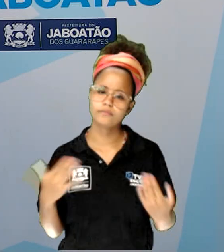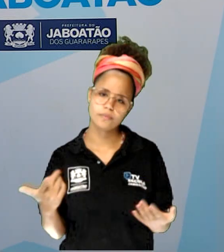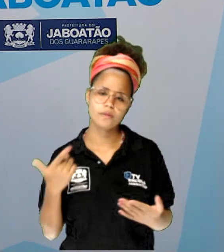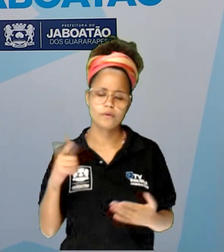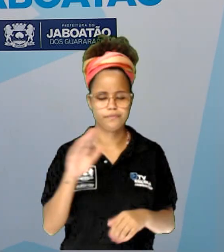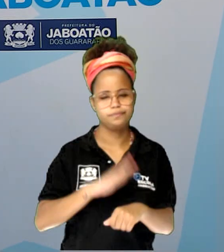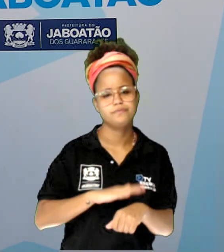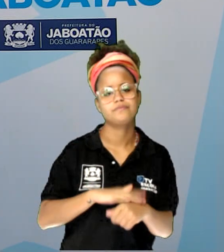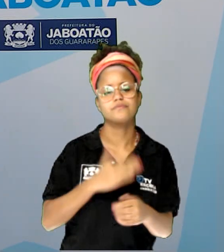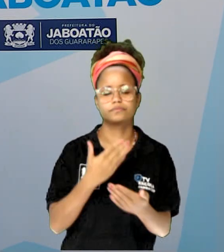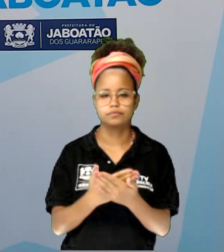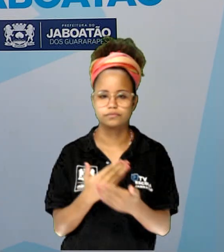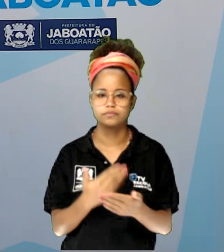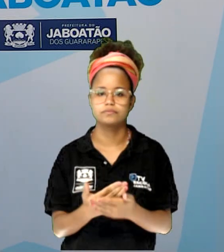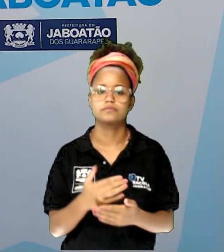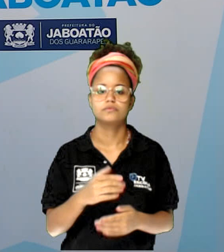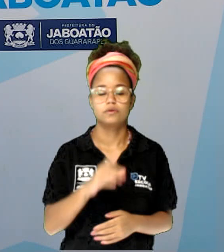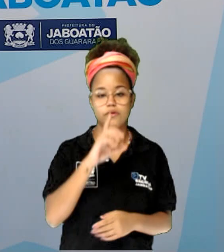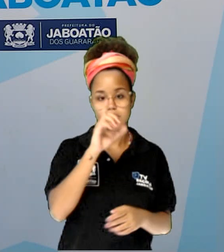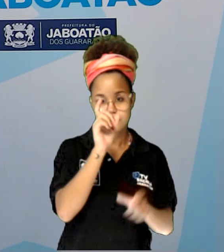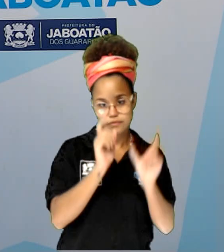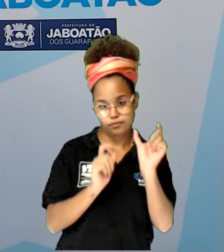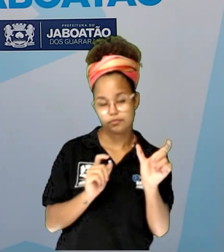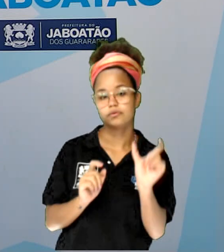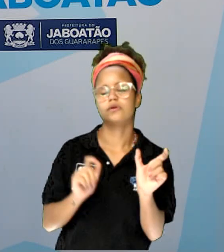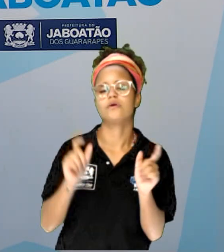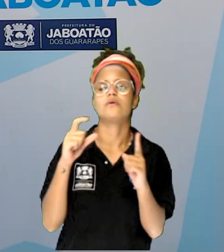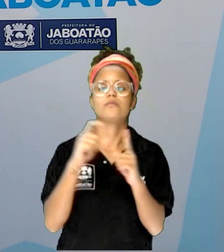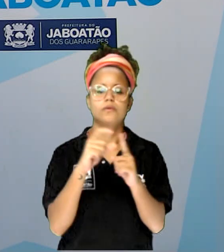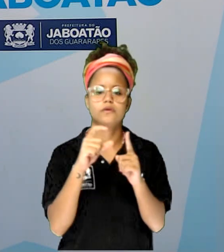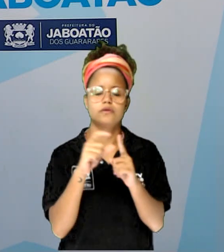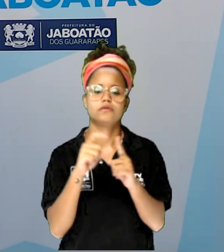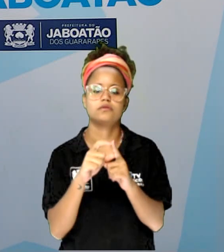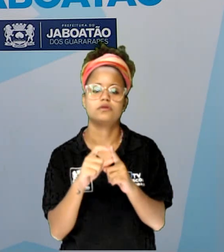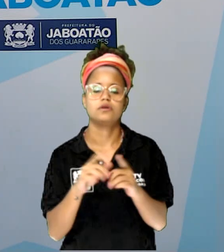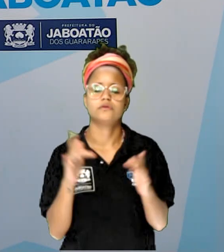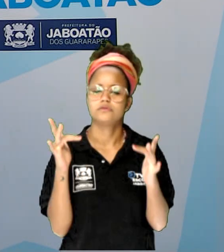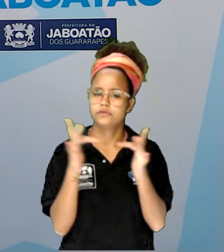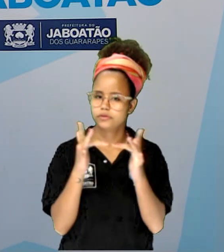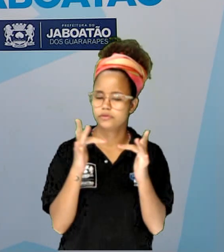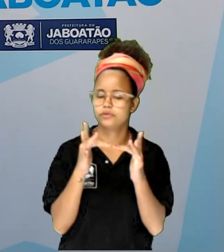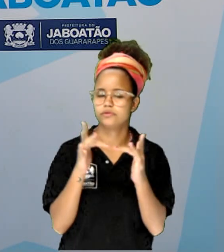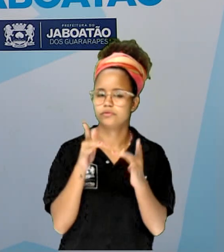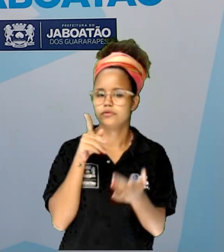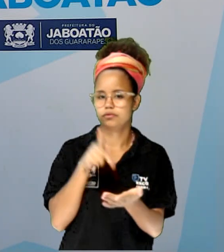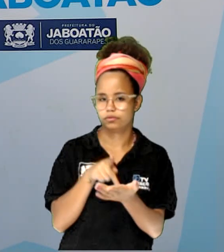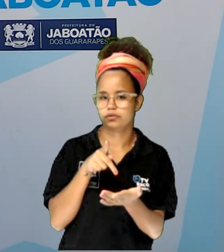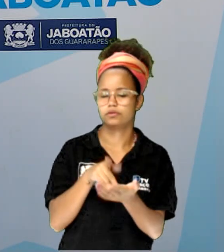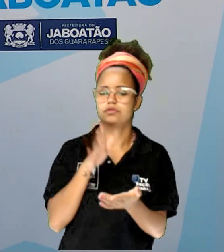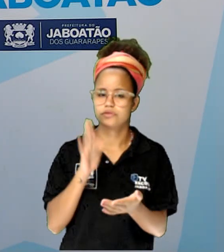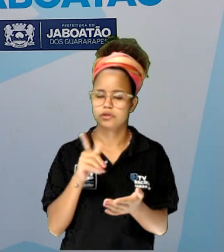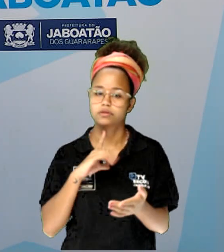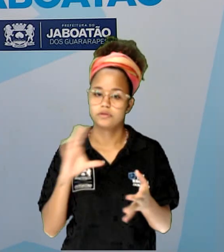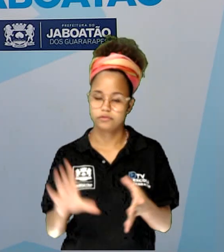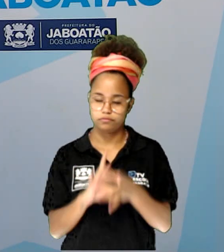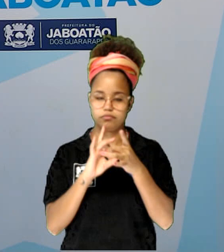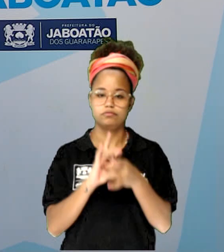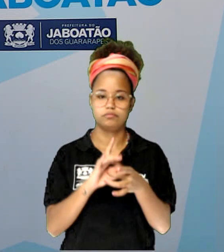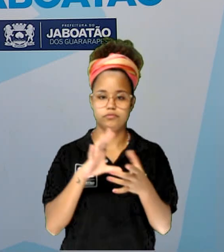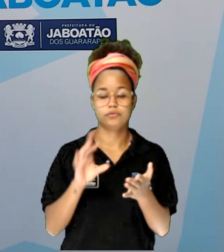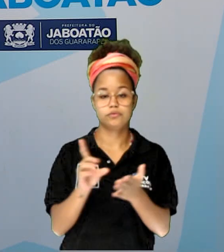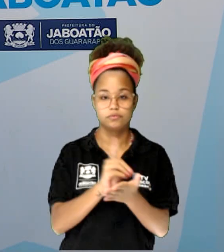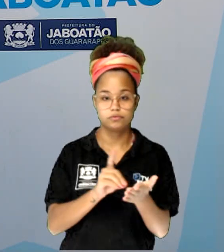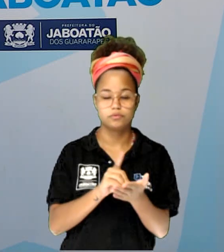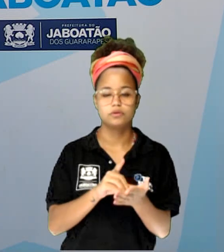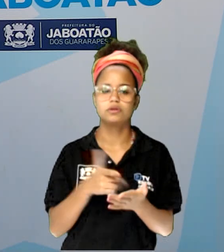vamos trabalhar com a denotação, que é quando a palavra está com o sentido concreto, aquele sentido que é atribuído a ela no dicionário.